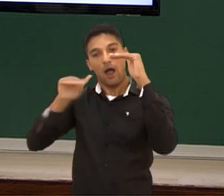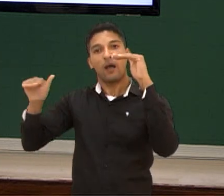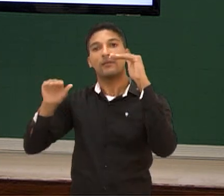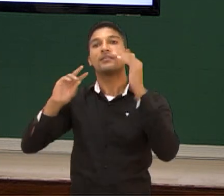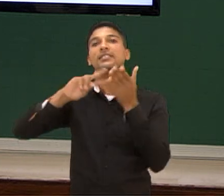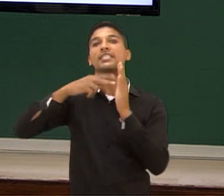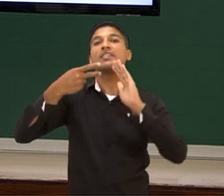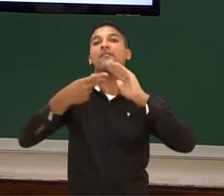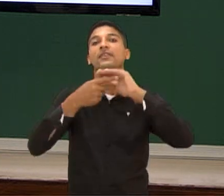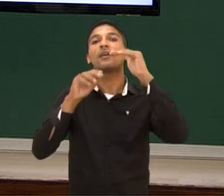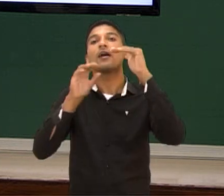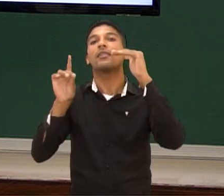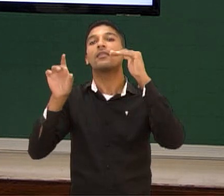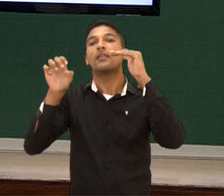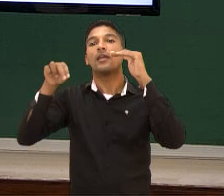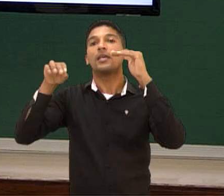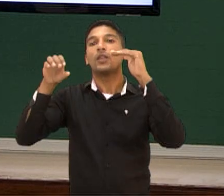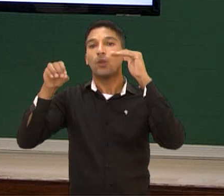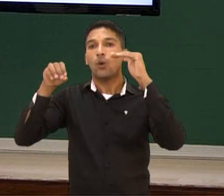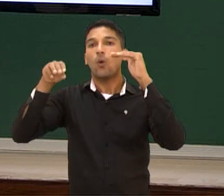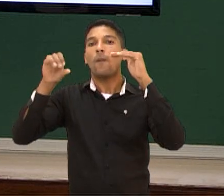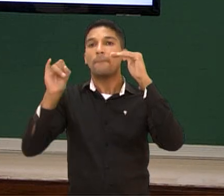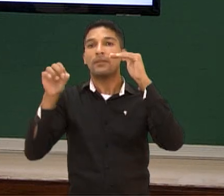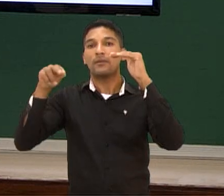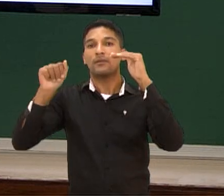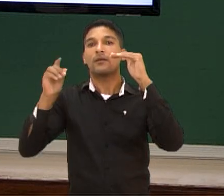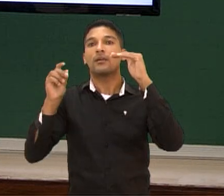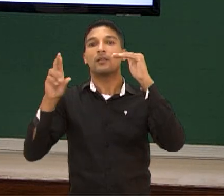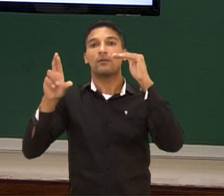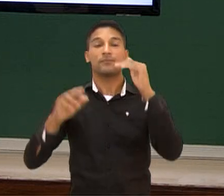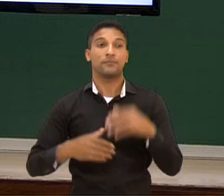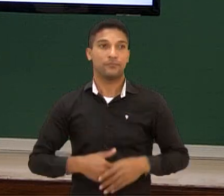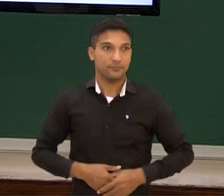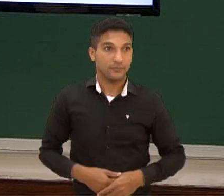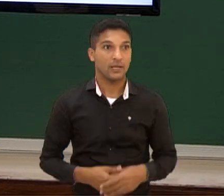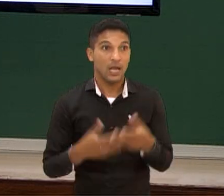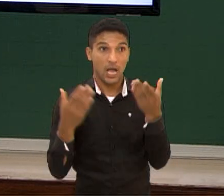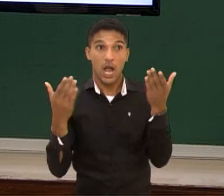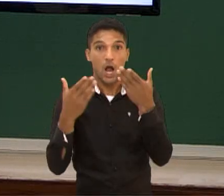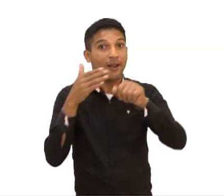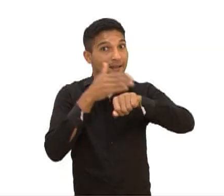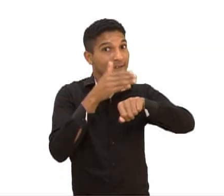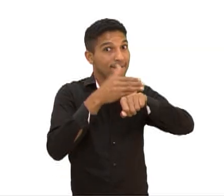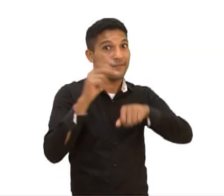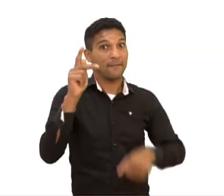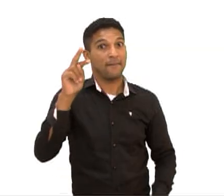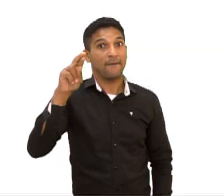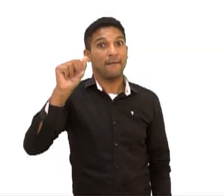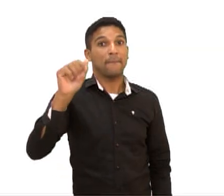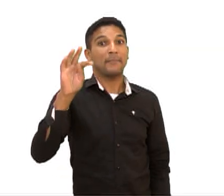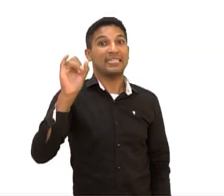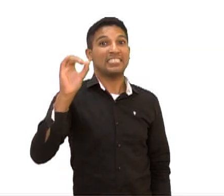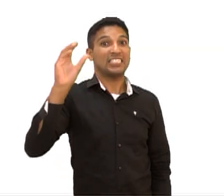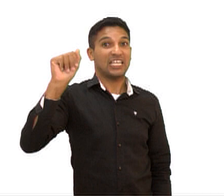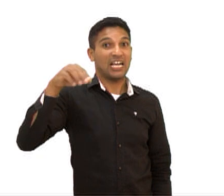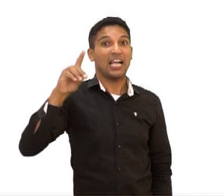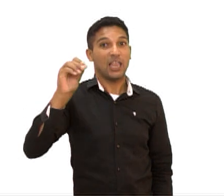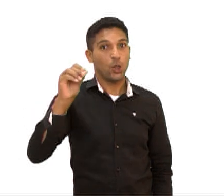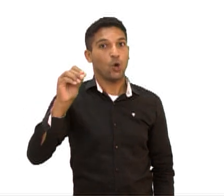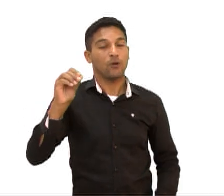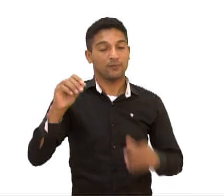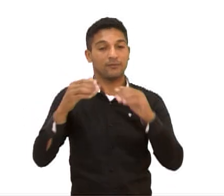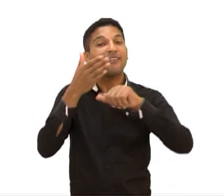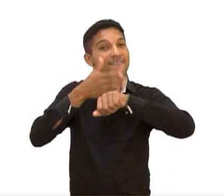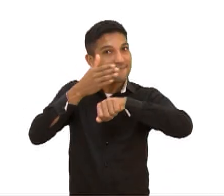Agora vamos para o nosso outro praticando. Qual que é esse praticando? Verificar, né? Completar as lacunas com maior que ou